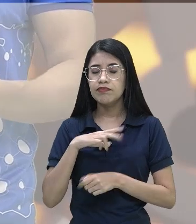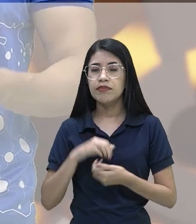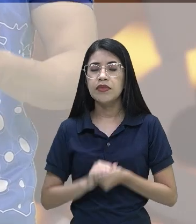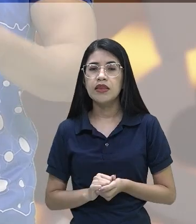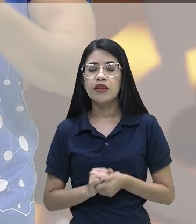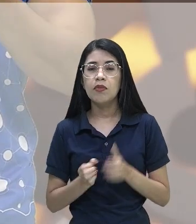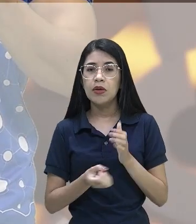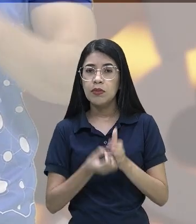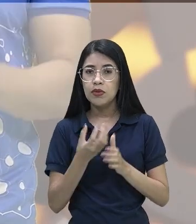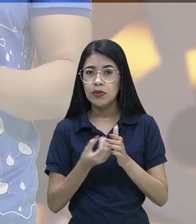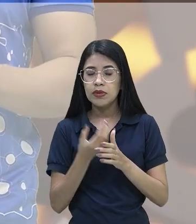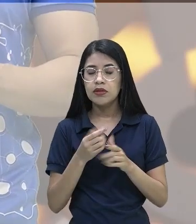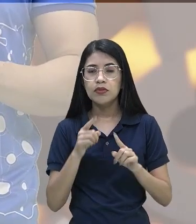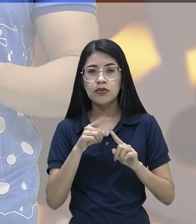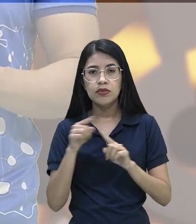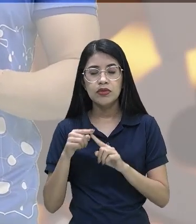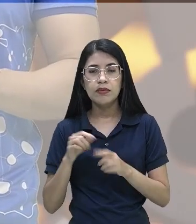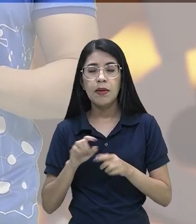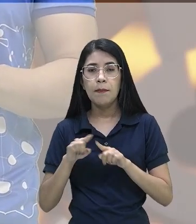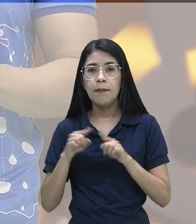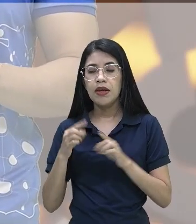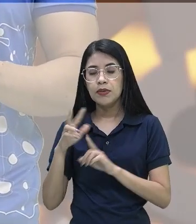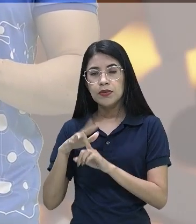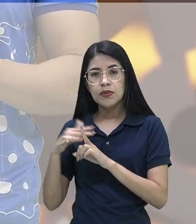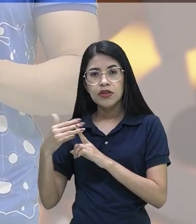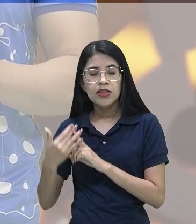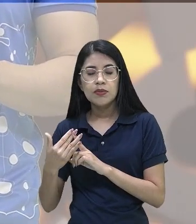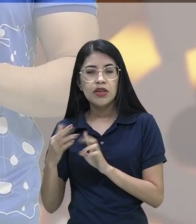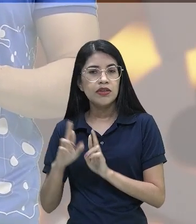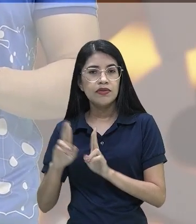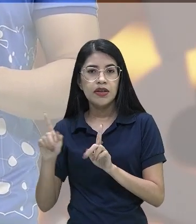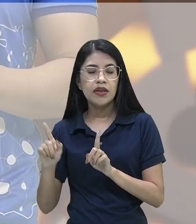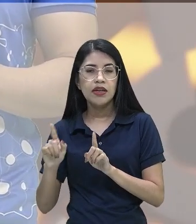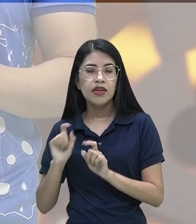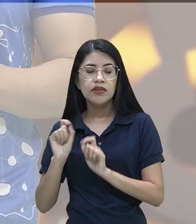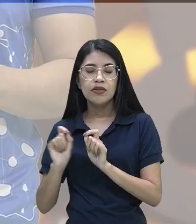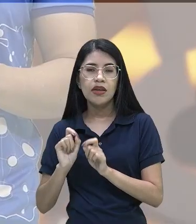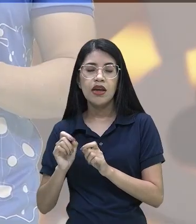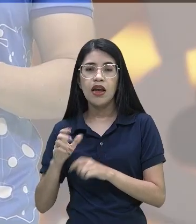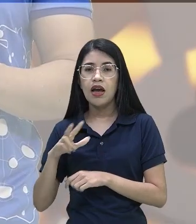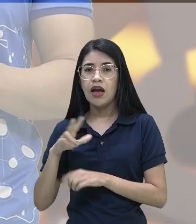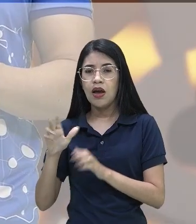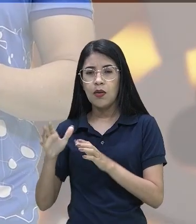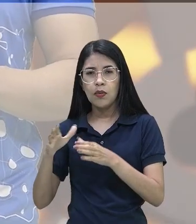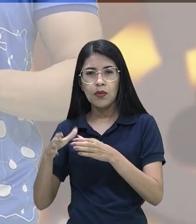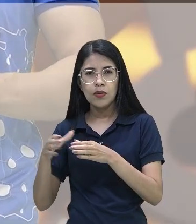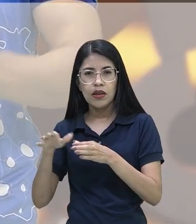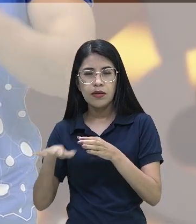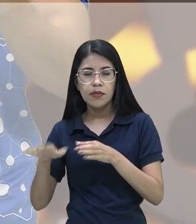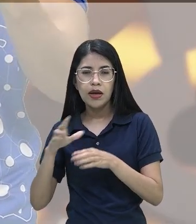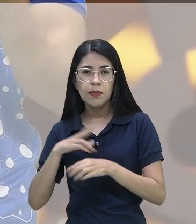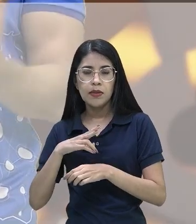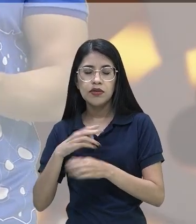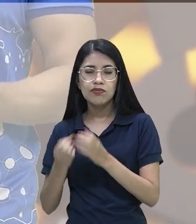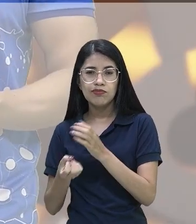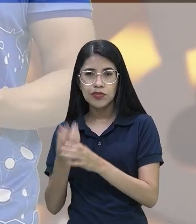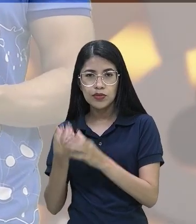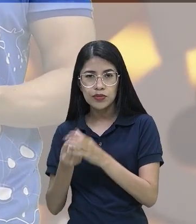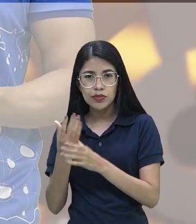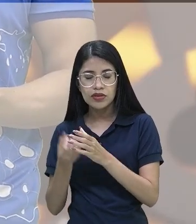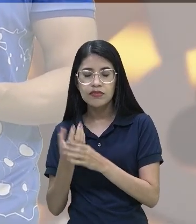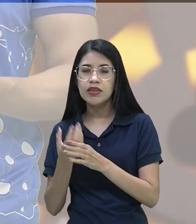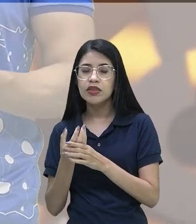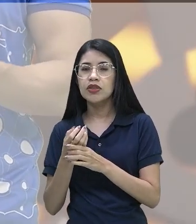produção. No socialismo, não. No socialismo, a ideia é que essa propriedade dos meios de produção, daquilo que produz